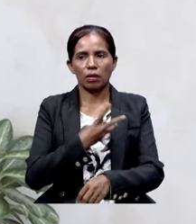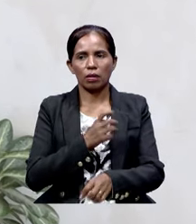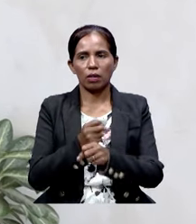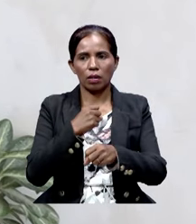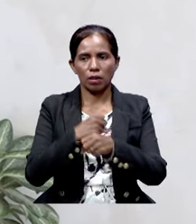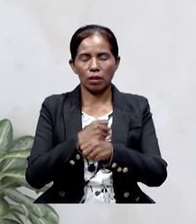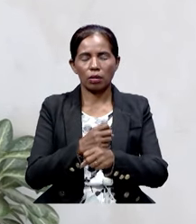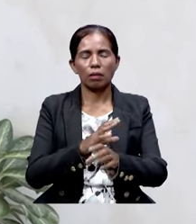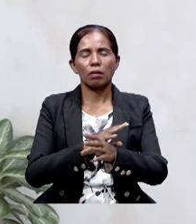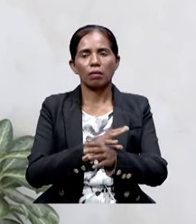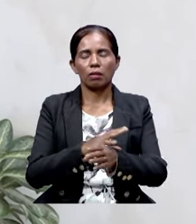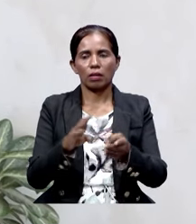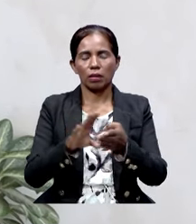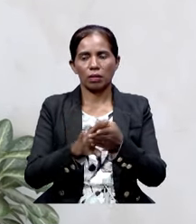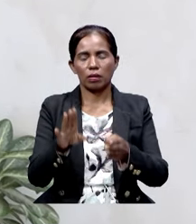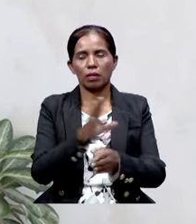tamini pasporte fila fali,